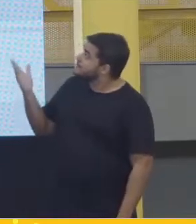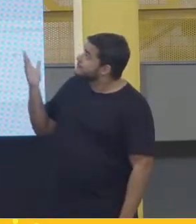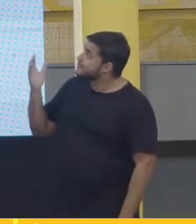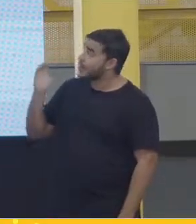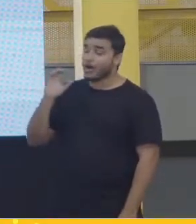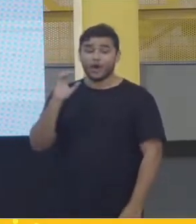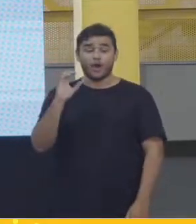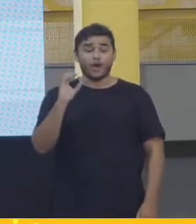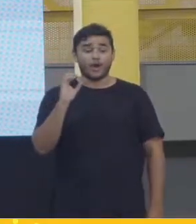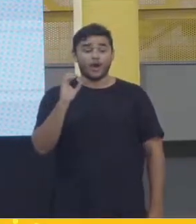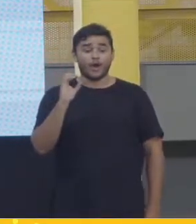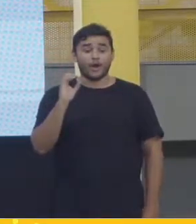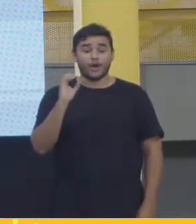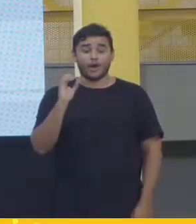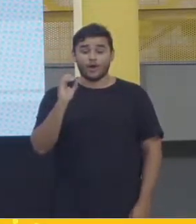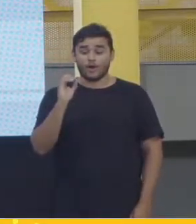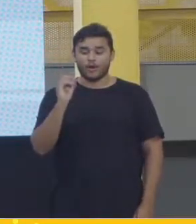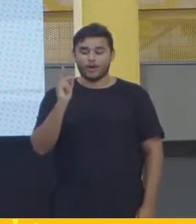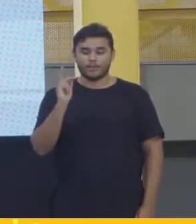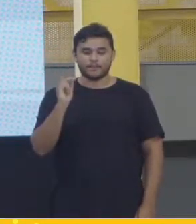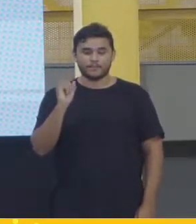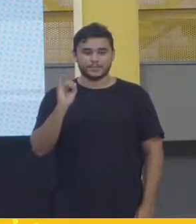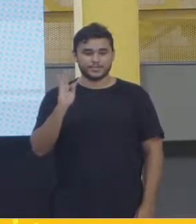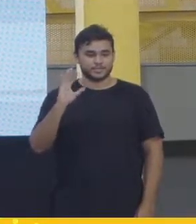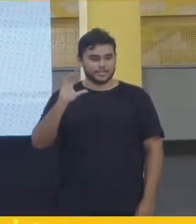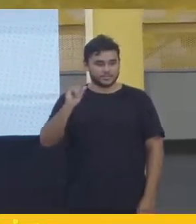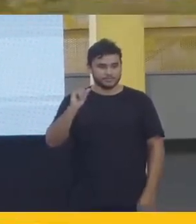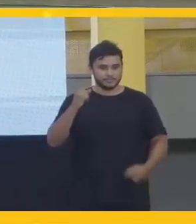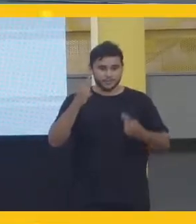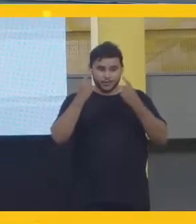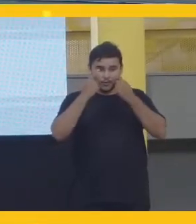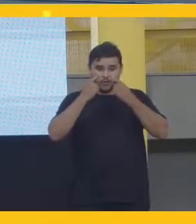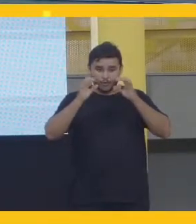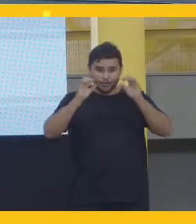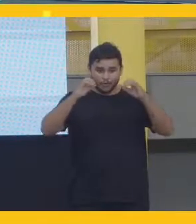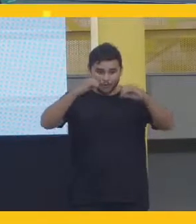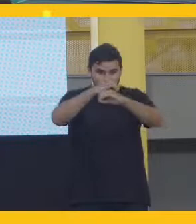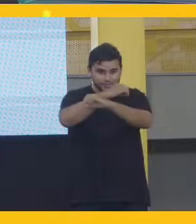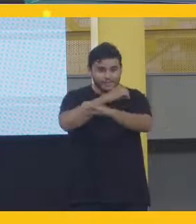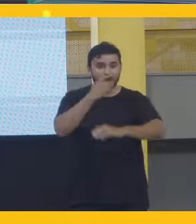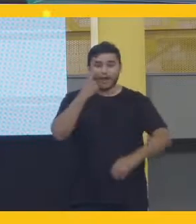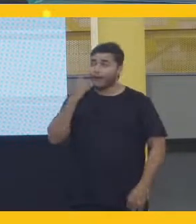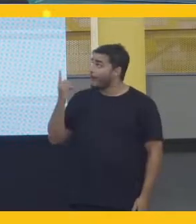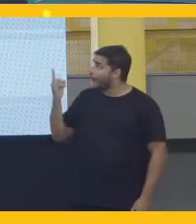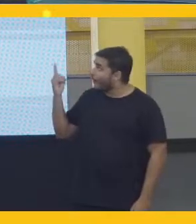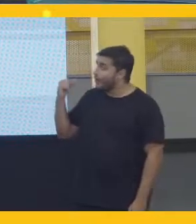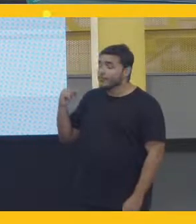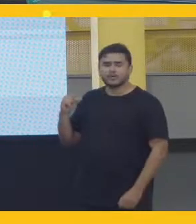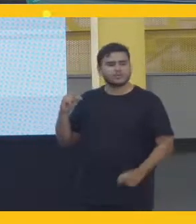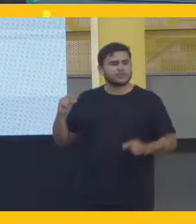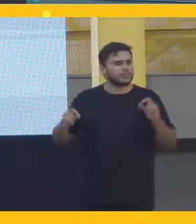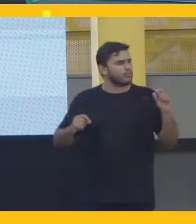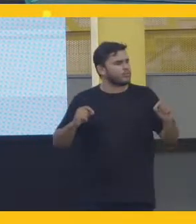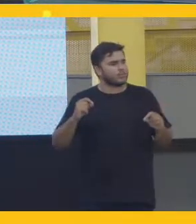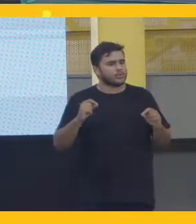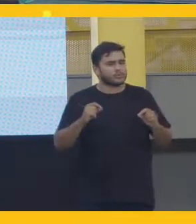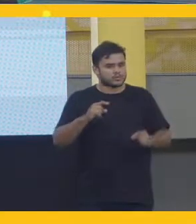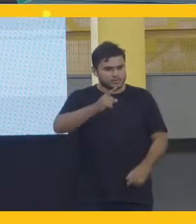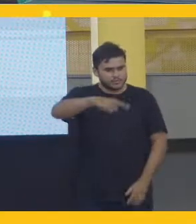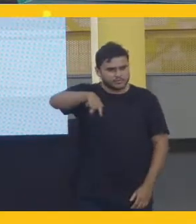a primeira coisa que eu preciso dizer para vocês é o que é